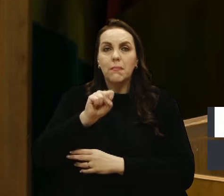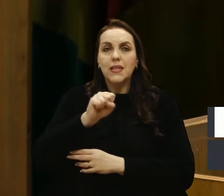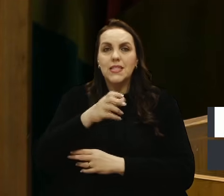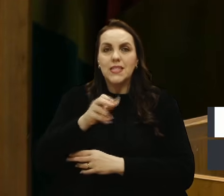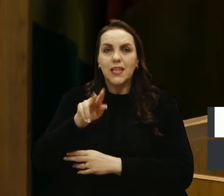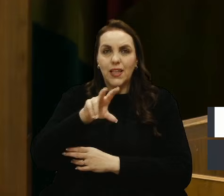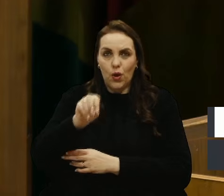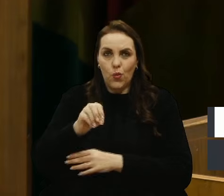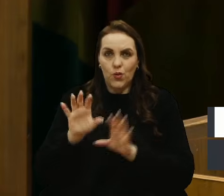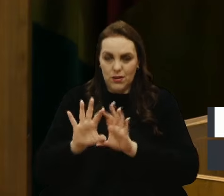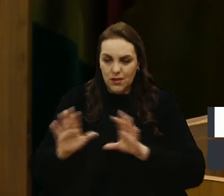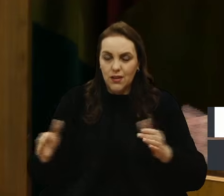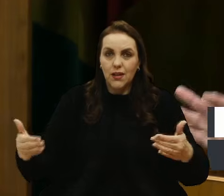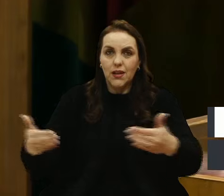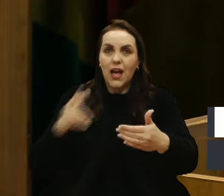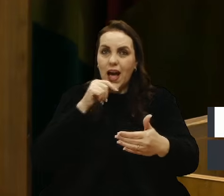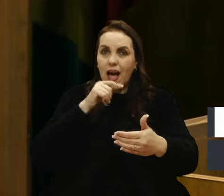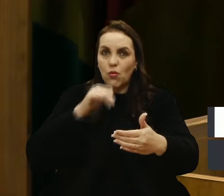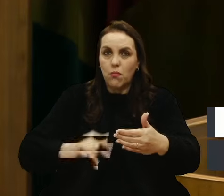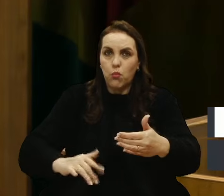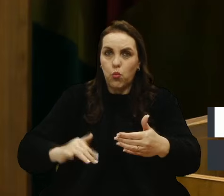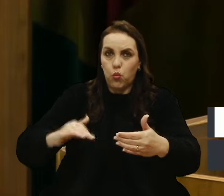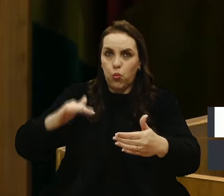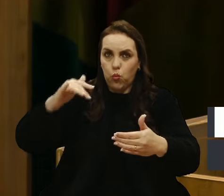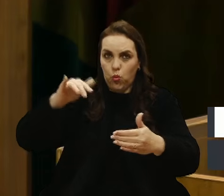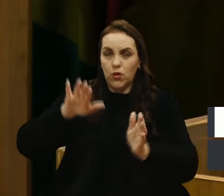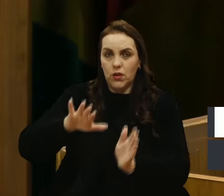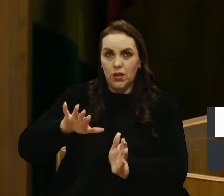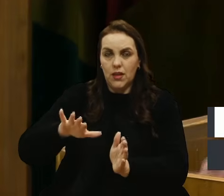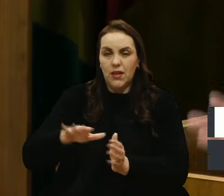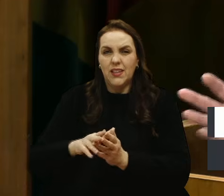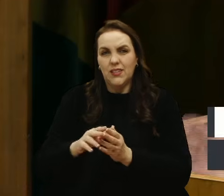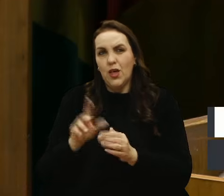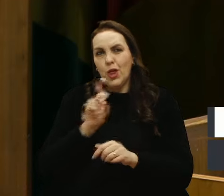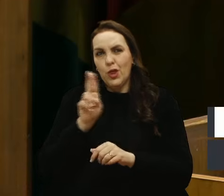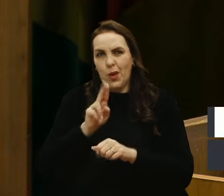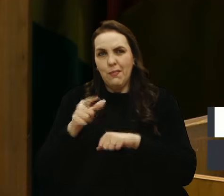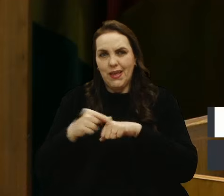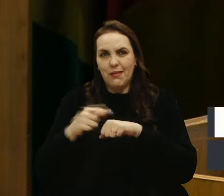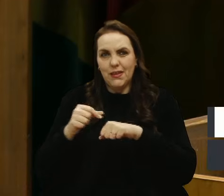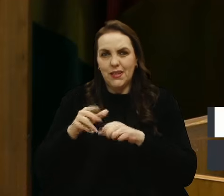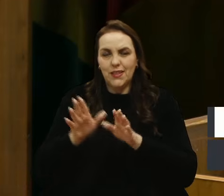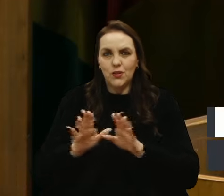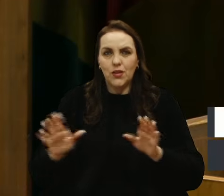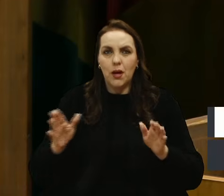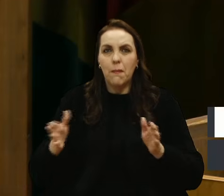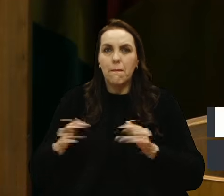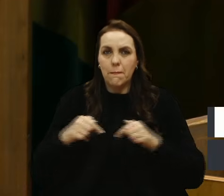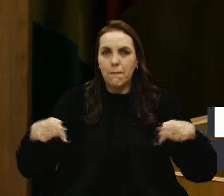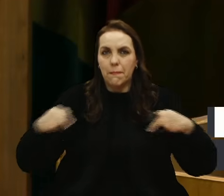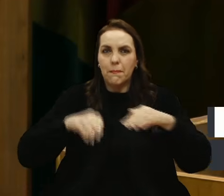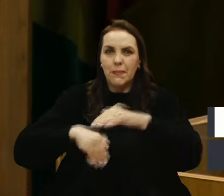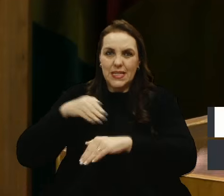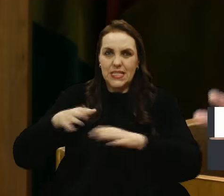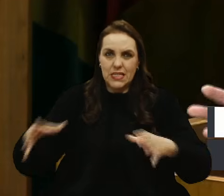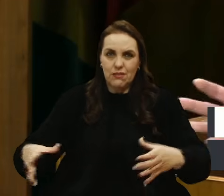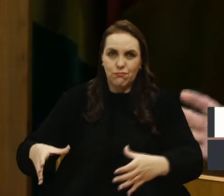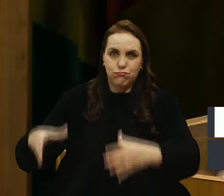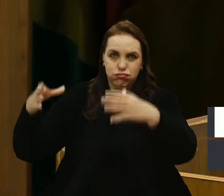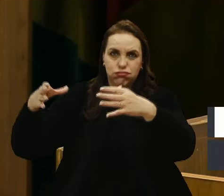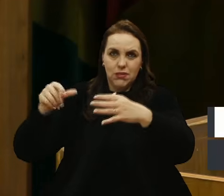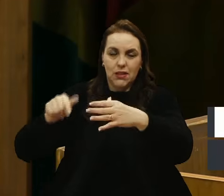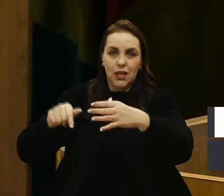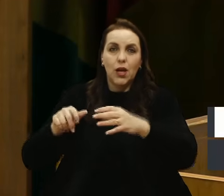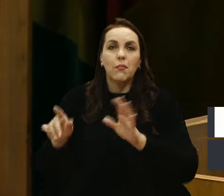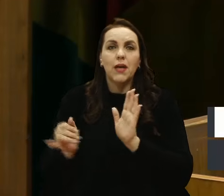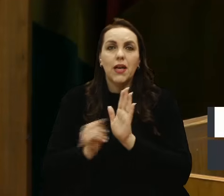contenção, popularmente chamado de piscinões, e fomos tão bem surpreendidos a semana passada, então, com a publicação